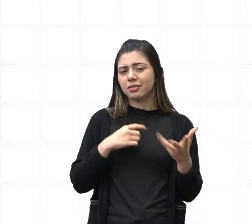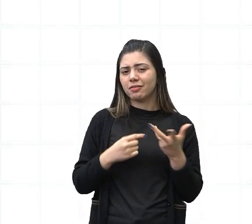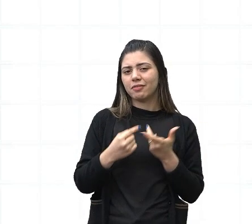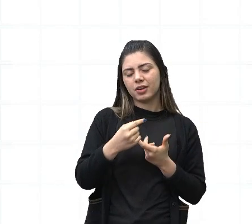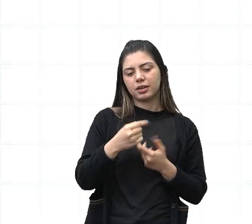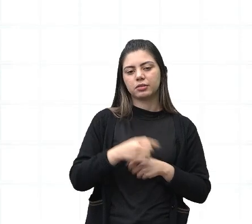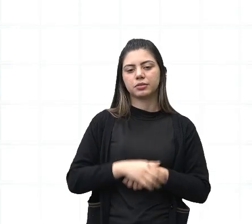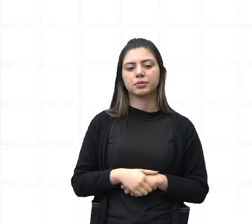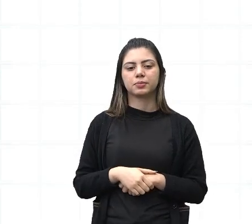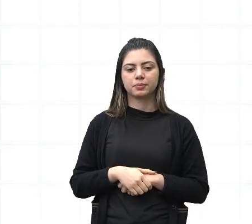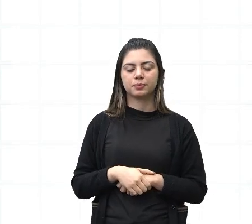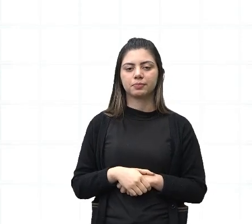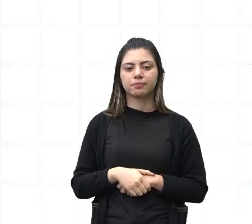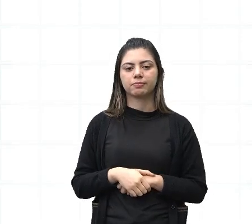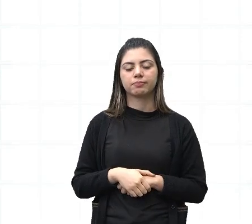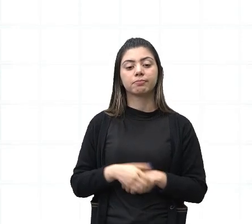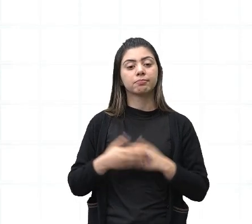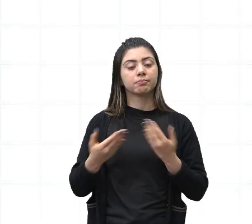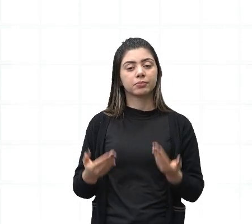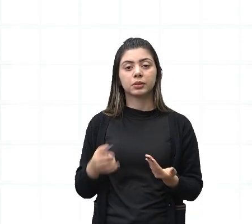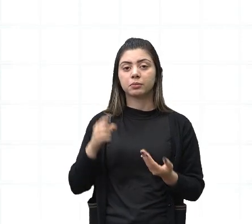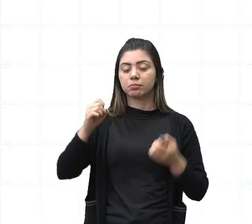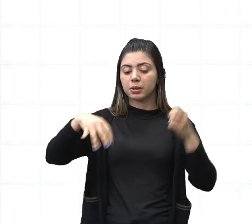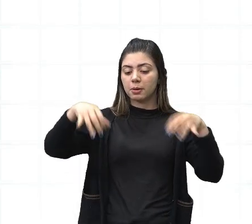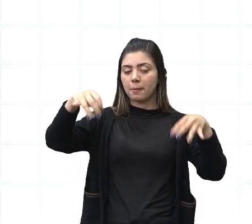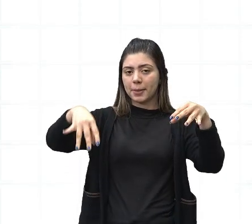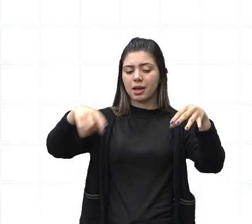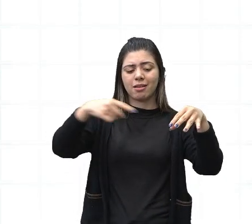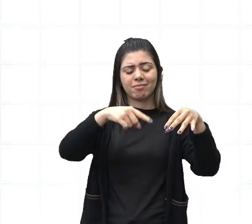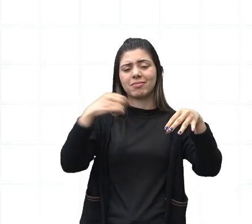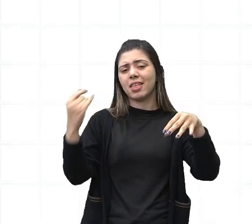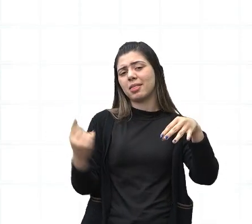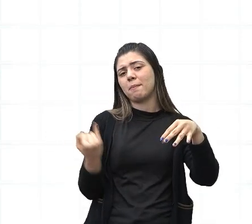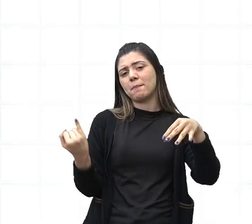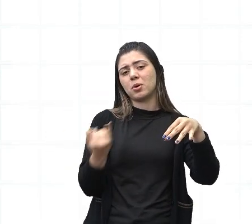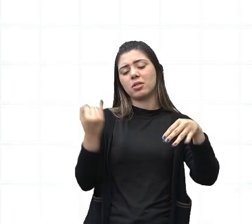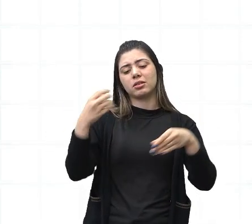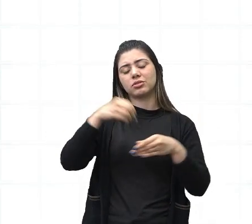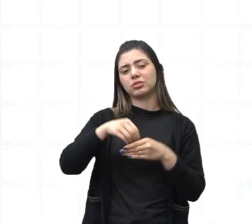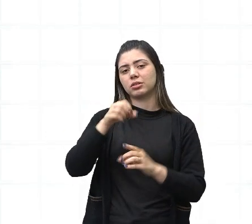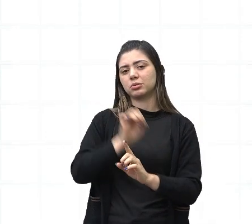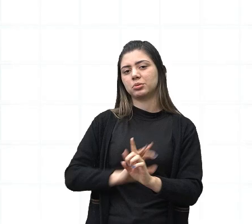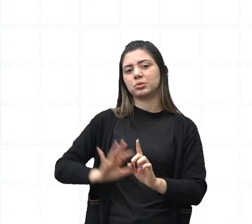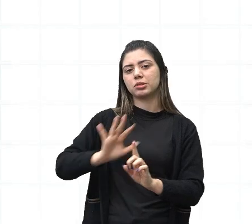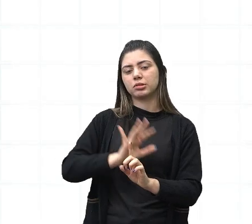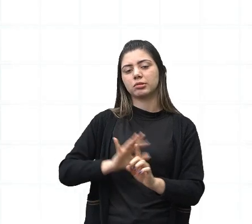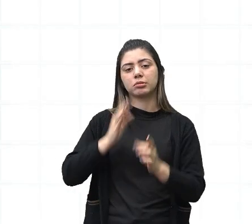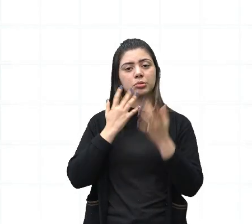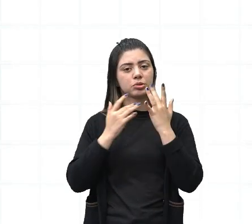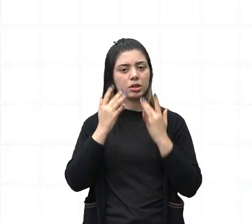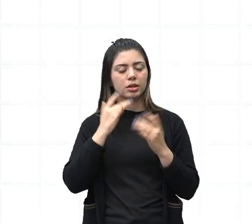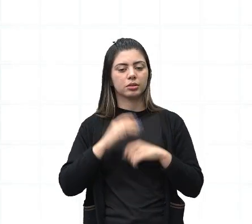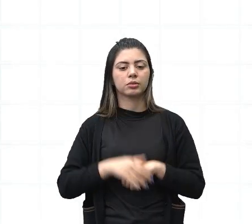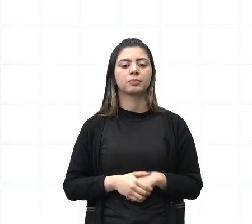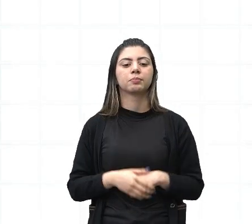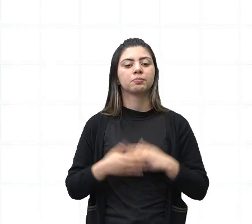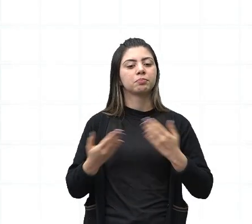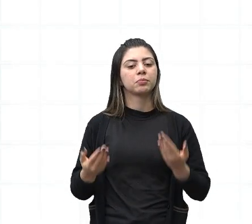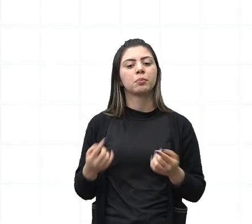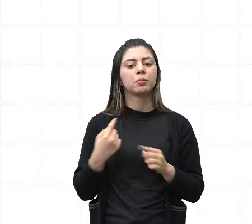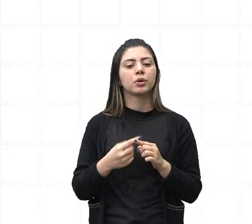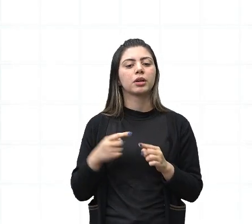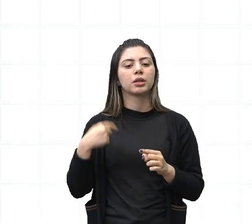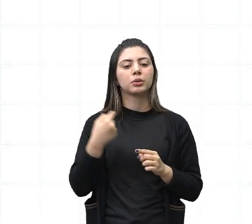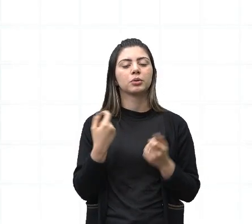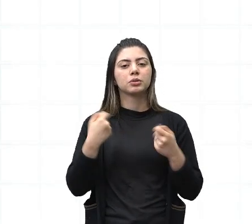efeitos. A iluminação é muito importante para o teatro, pois através dela podemos